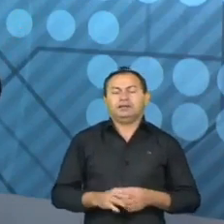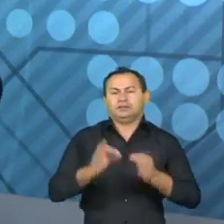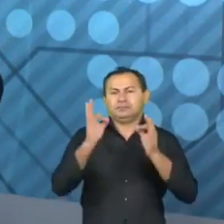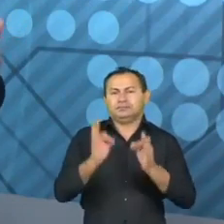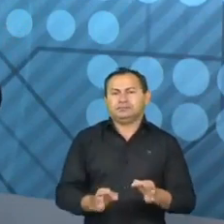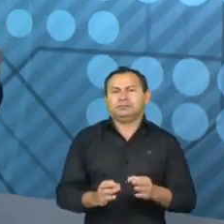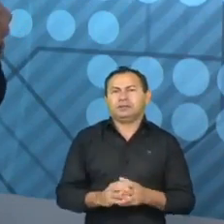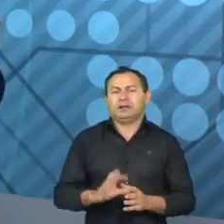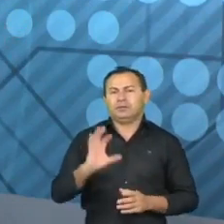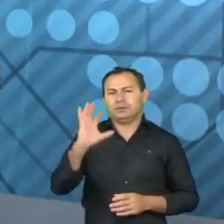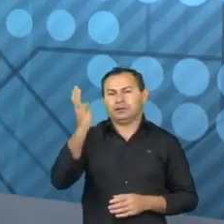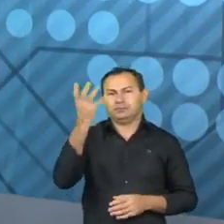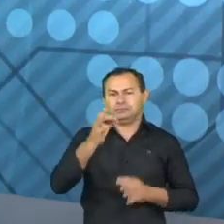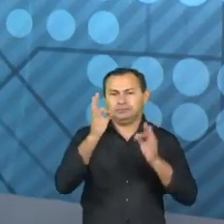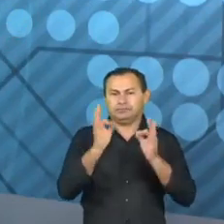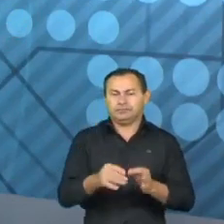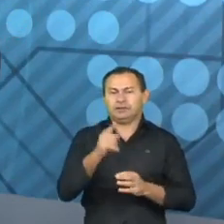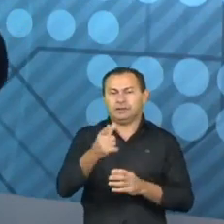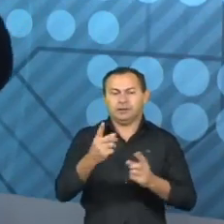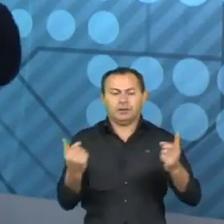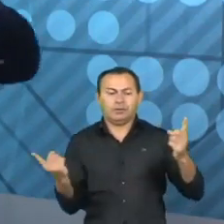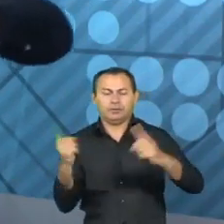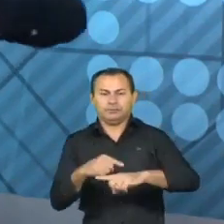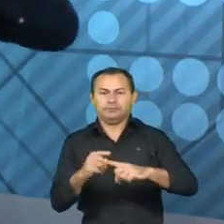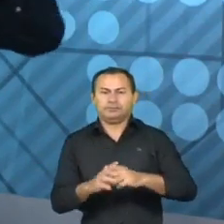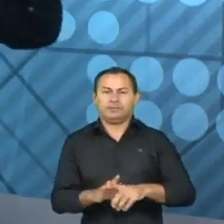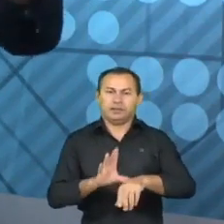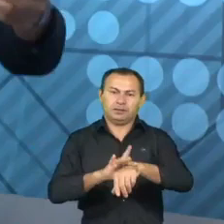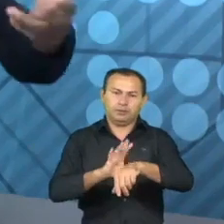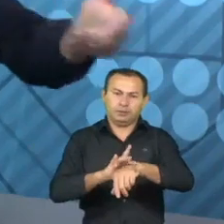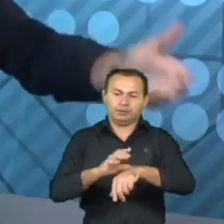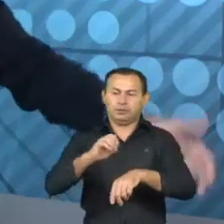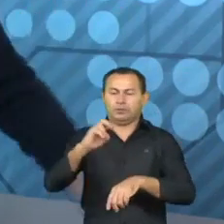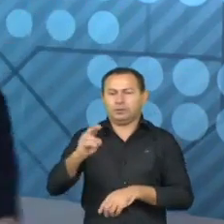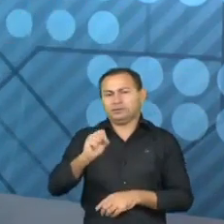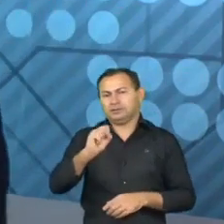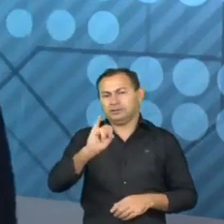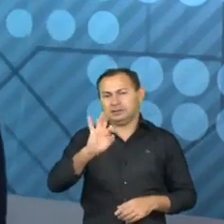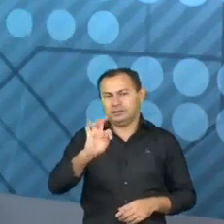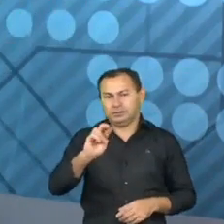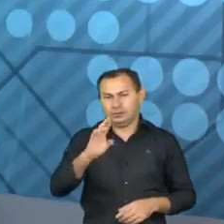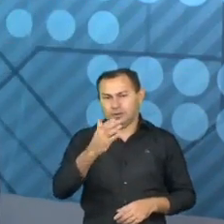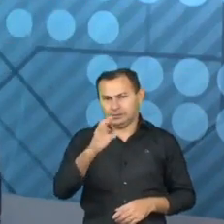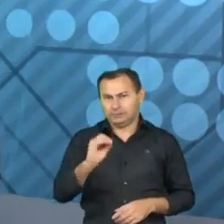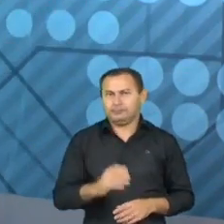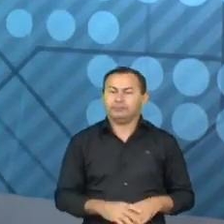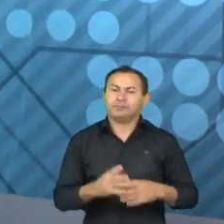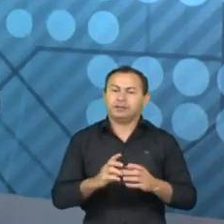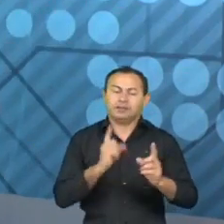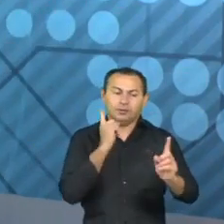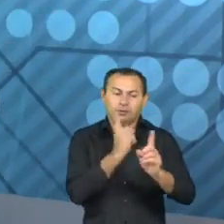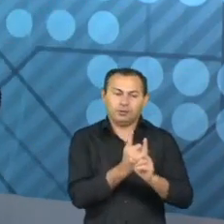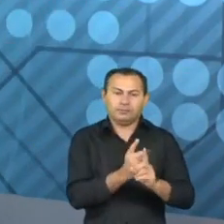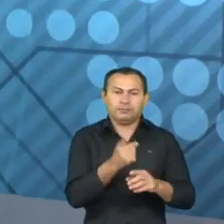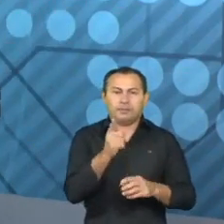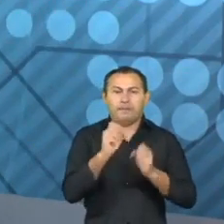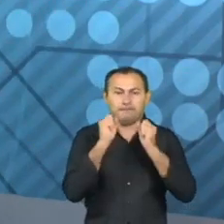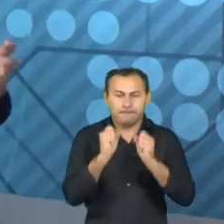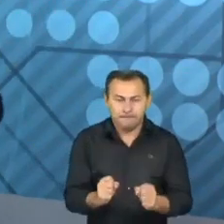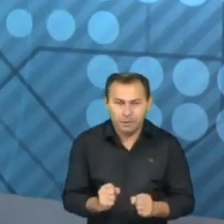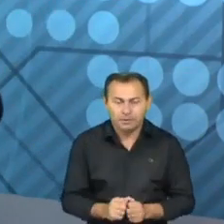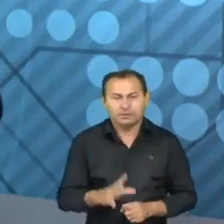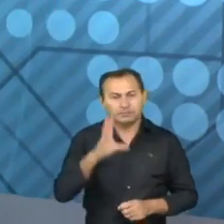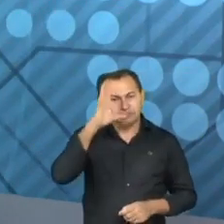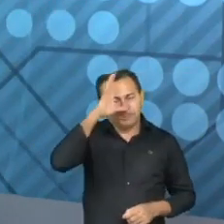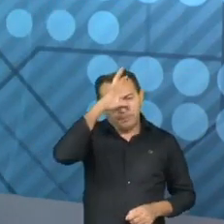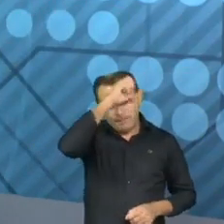eficazes, né? Estão funcionando justamente para você combater aquela doença ou aquela situação que se encontra. Então, você pode